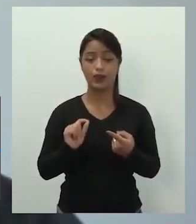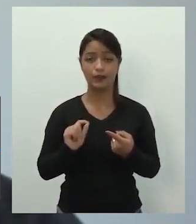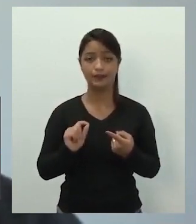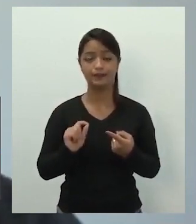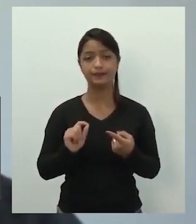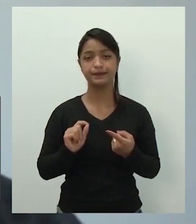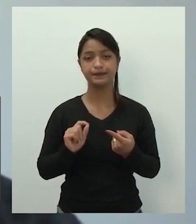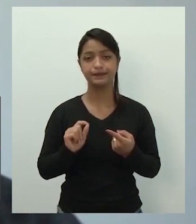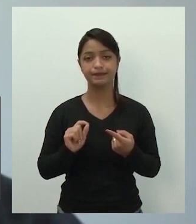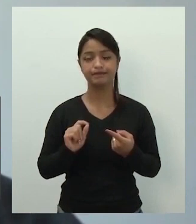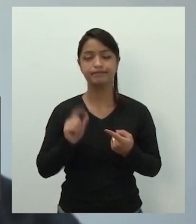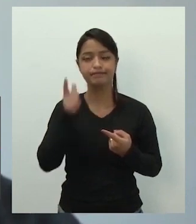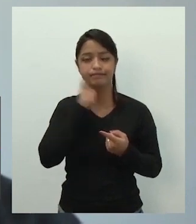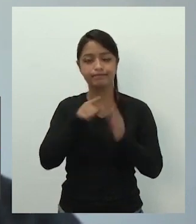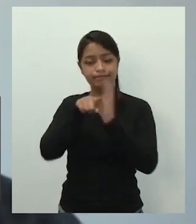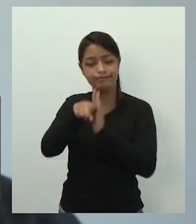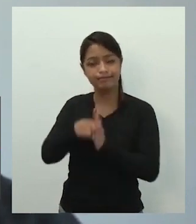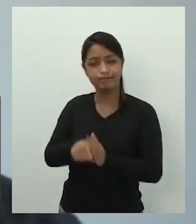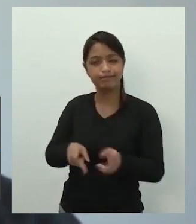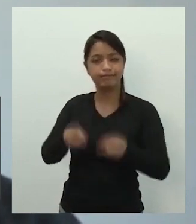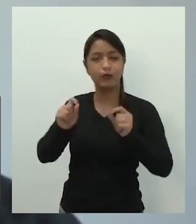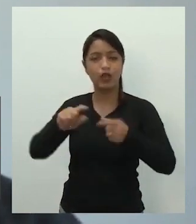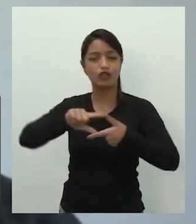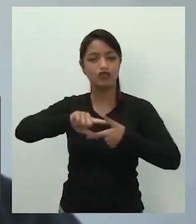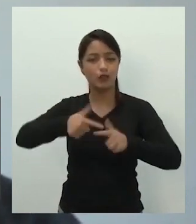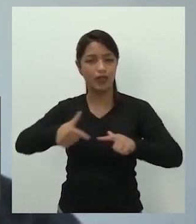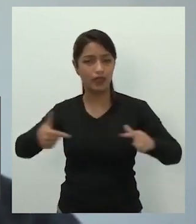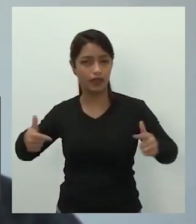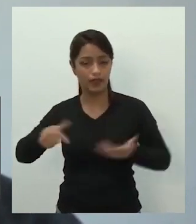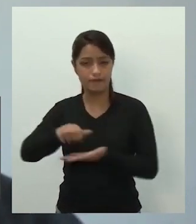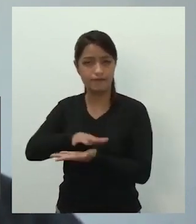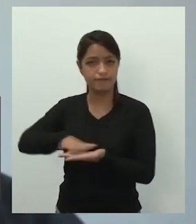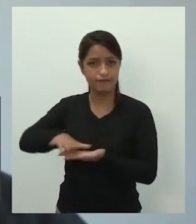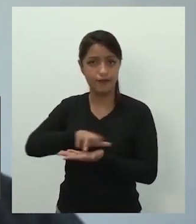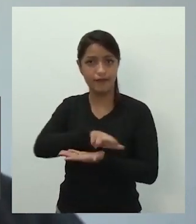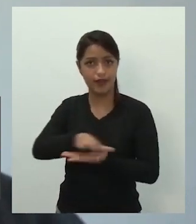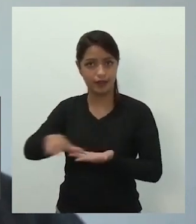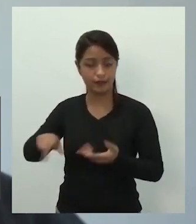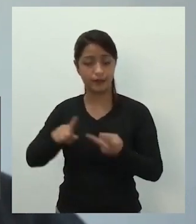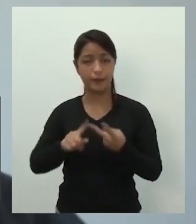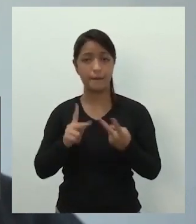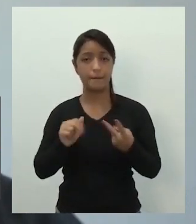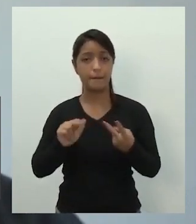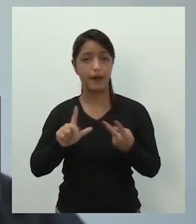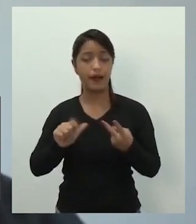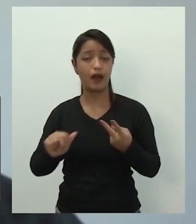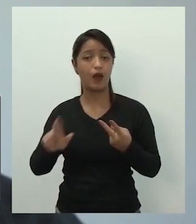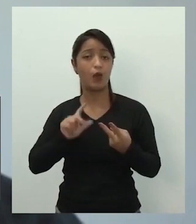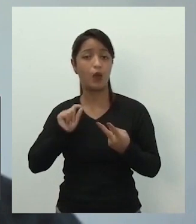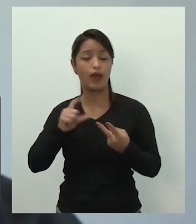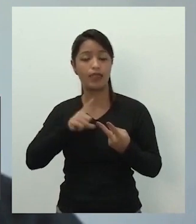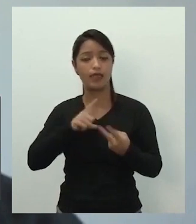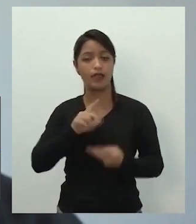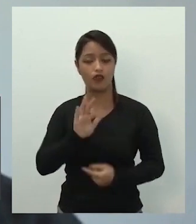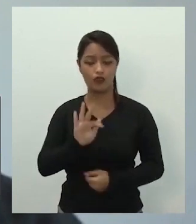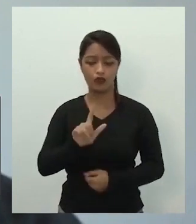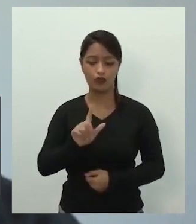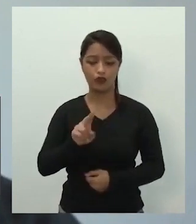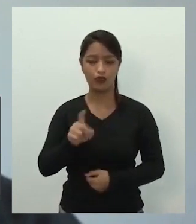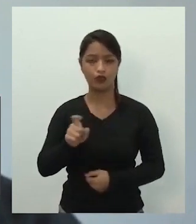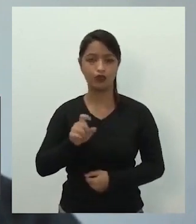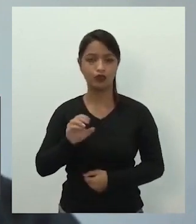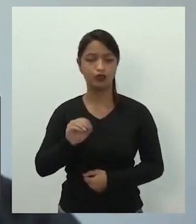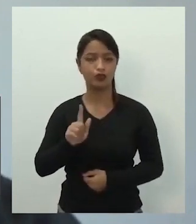a gente pode observar geometria, figuras. Professora Paula, o fluxograma, organização de